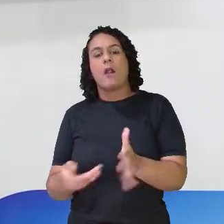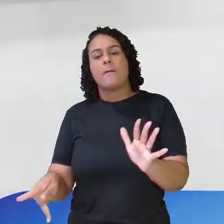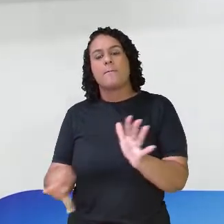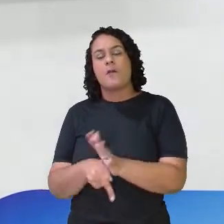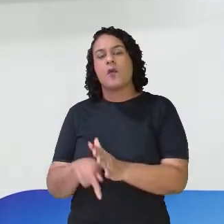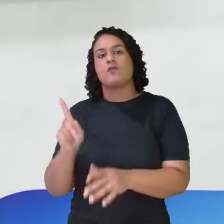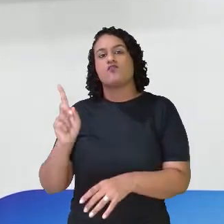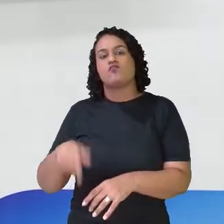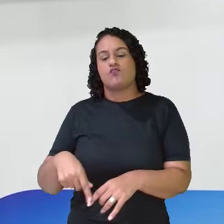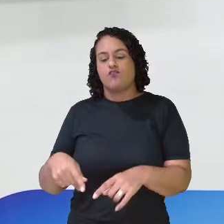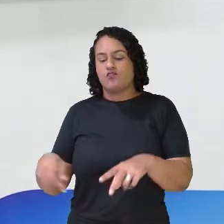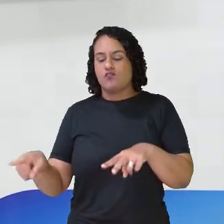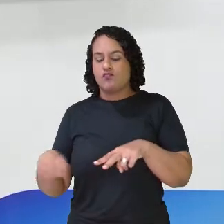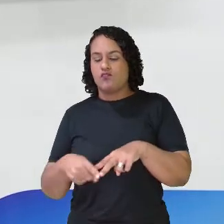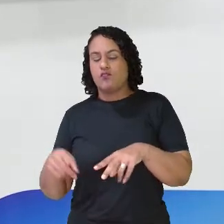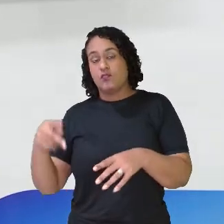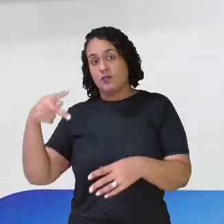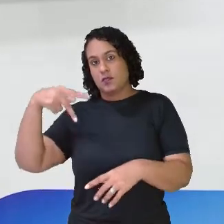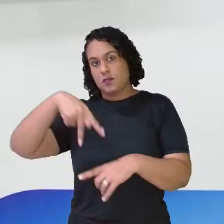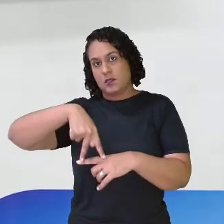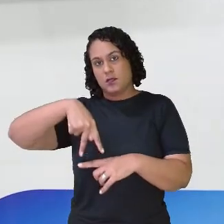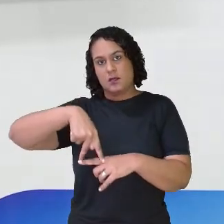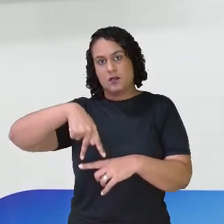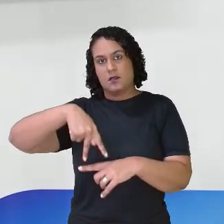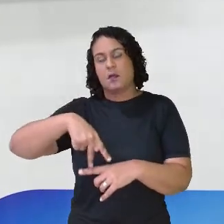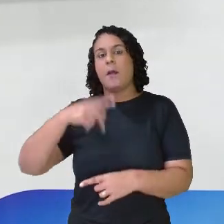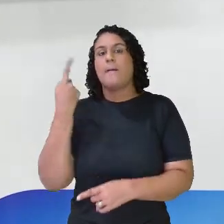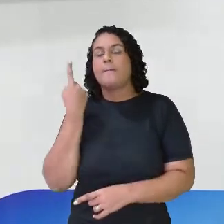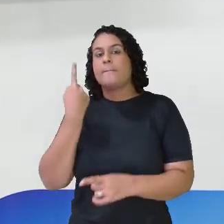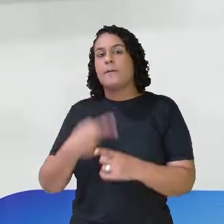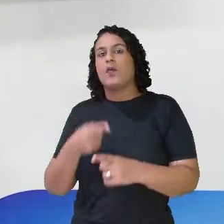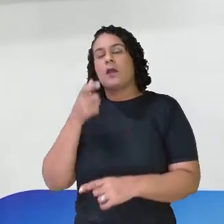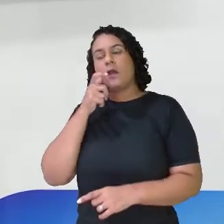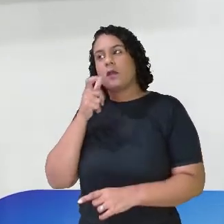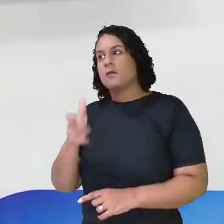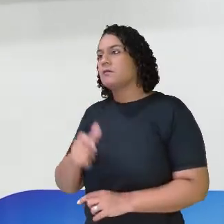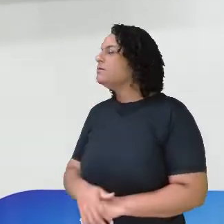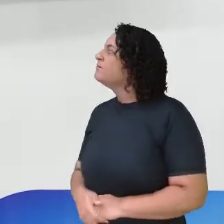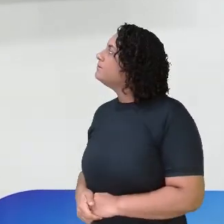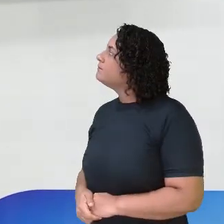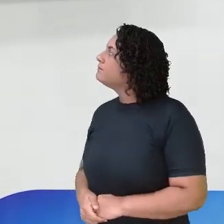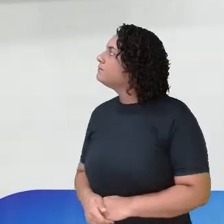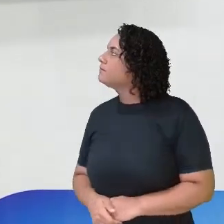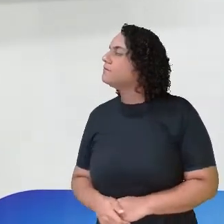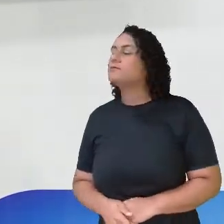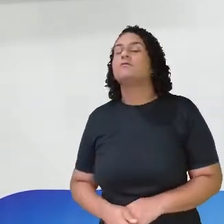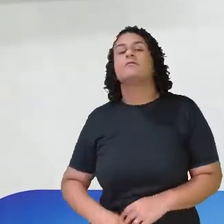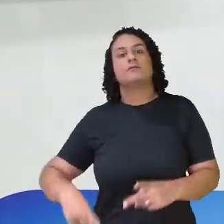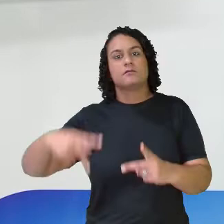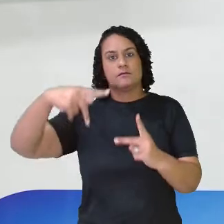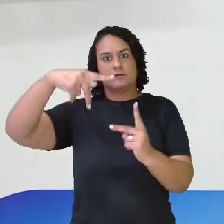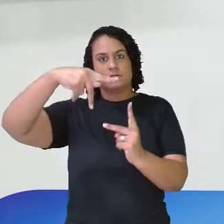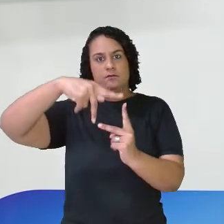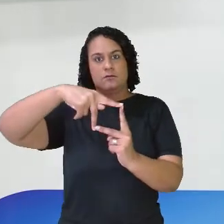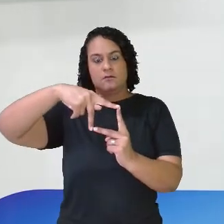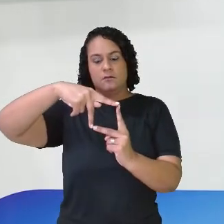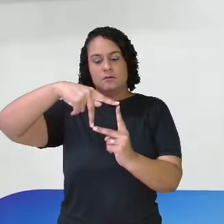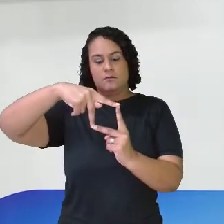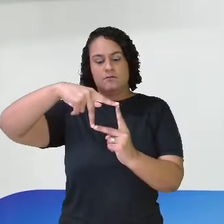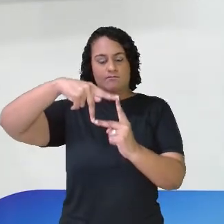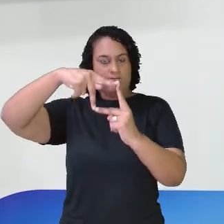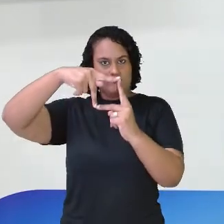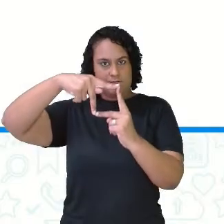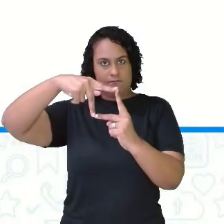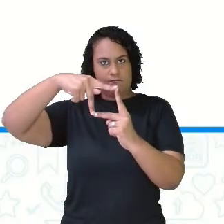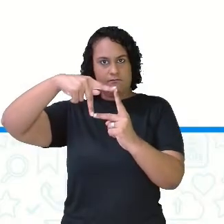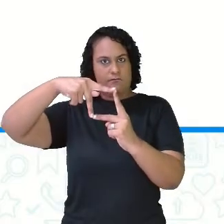uma forma geométrica plana muito interessante. Eu tenho também o meu quadrado.